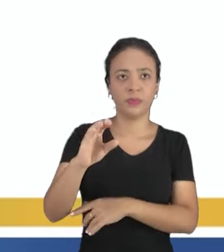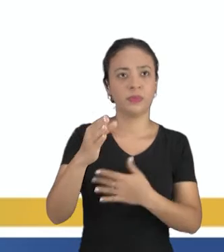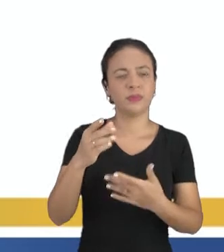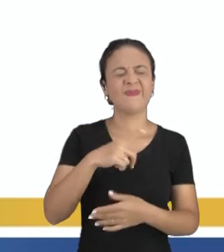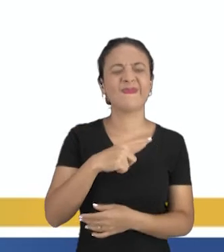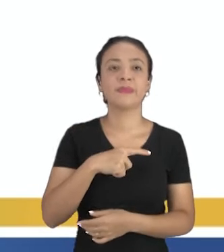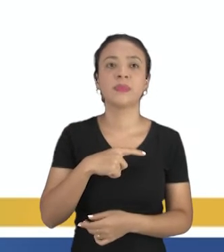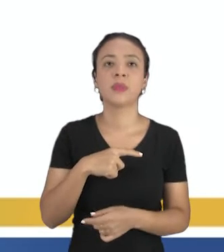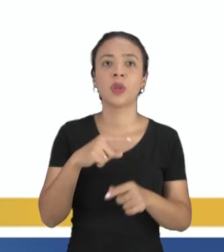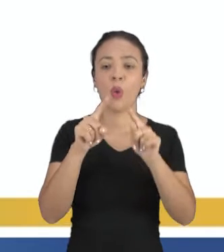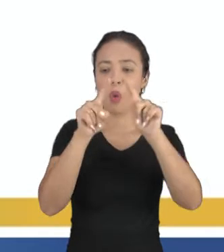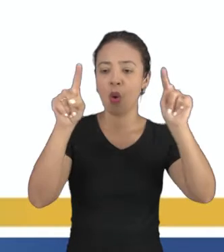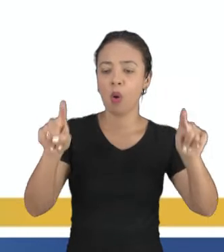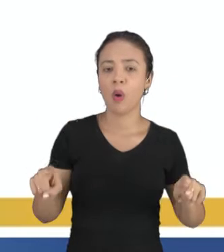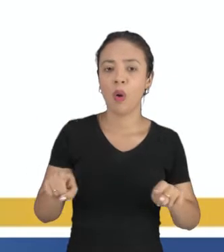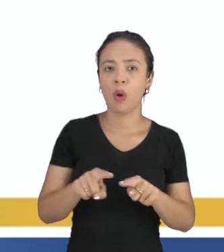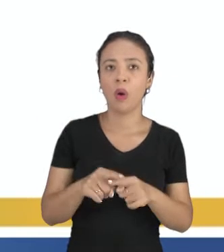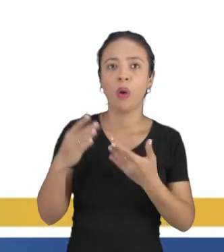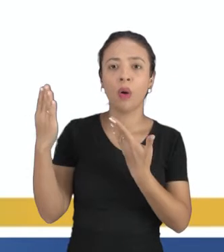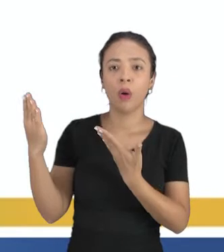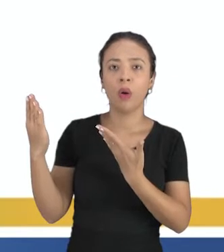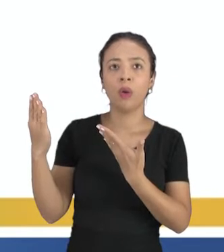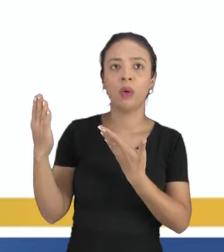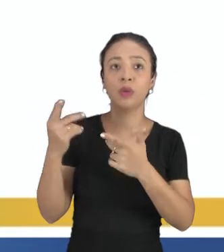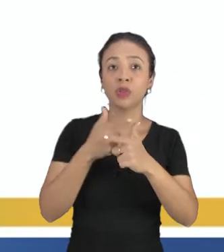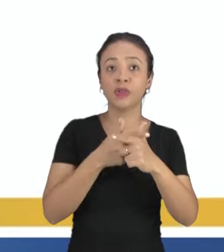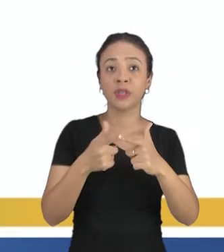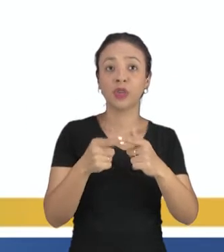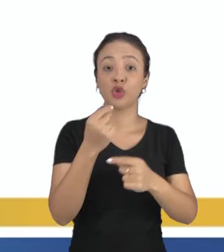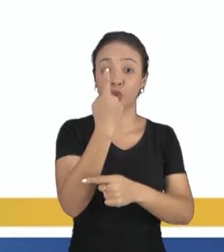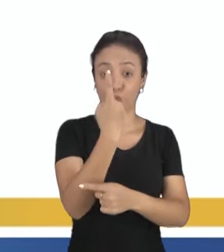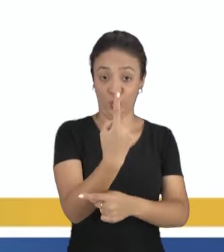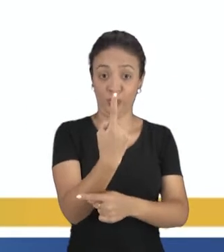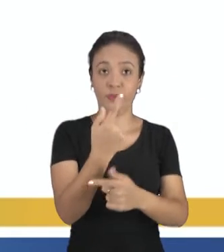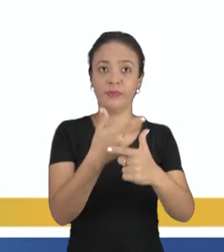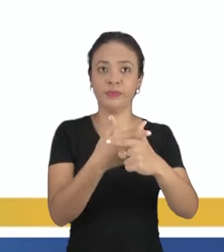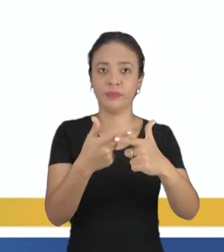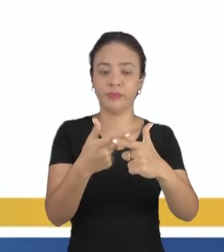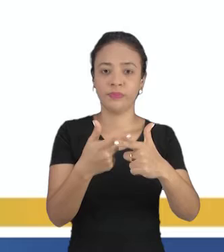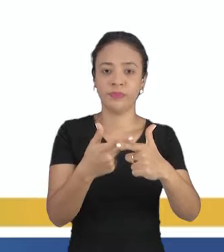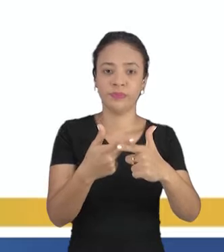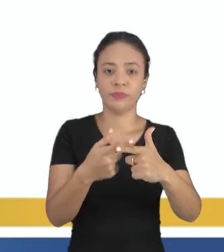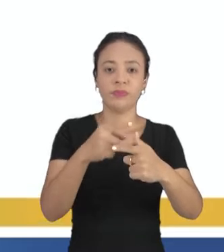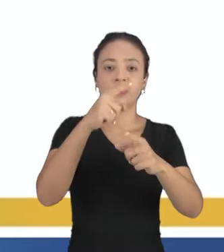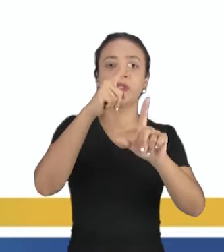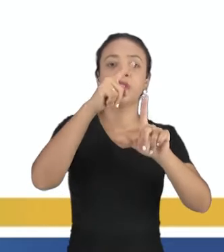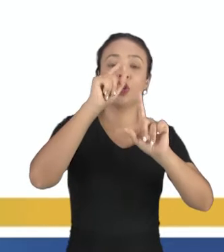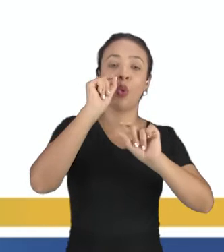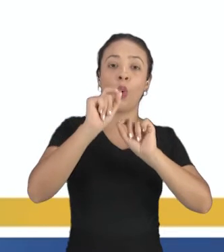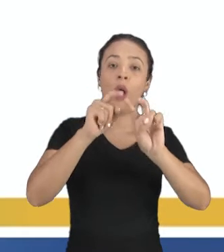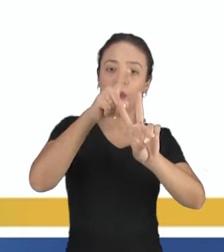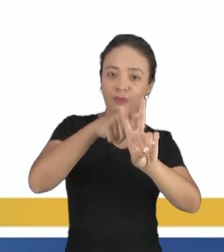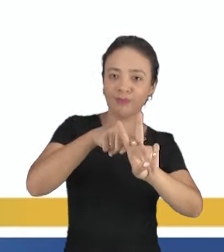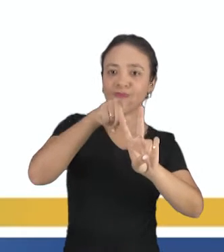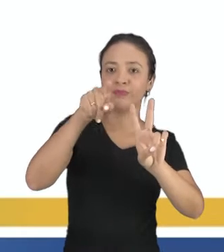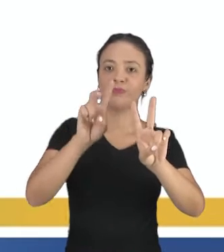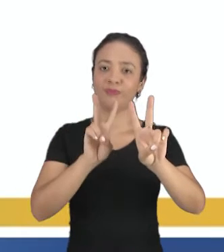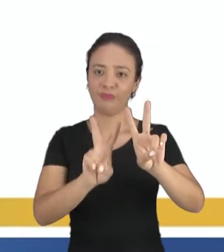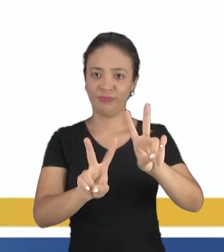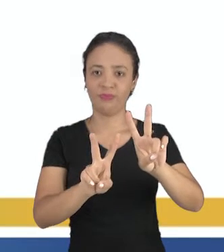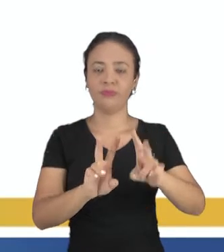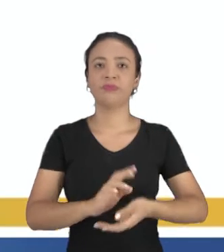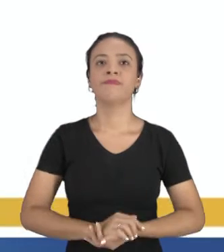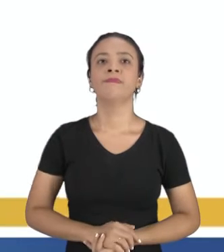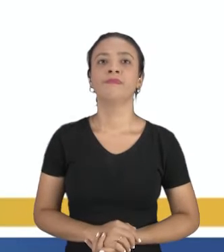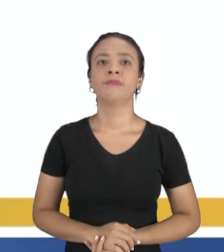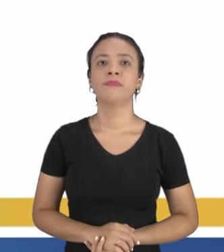cujas dimensões estão na razão 1 dividido por raiz de 2, ou seja, 1 raiz de